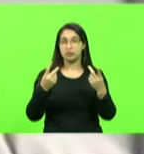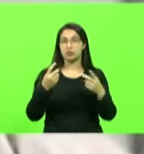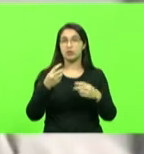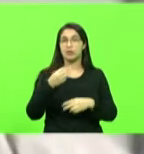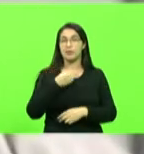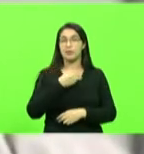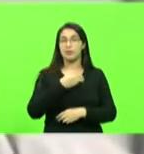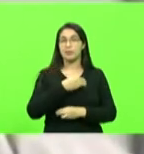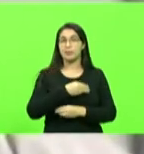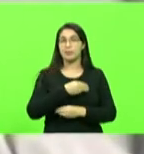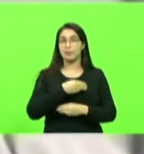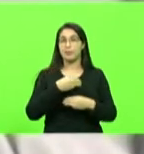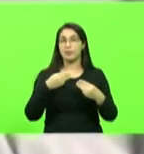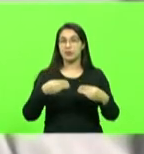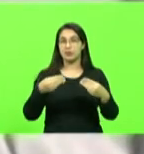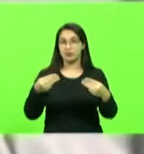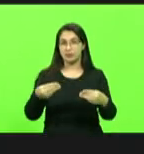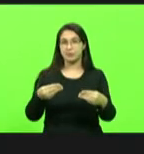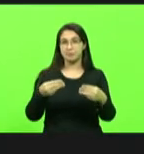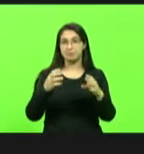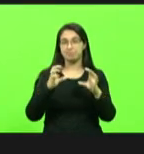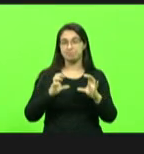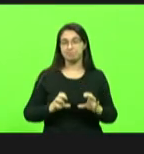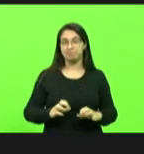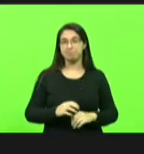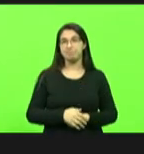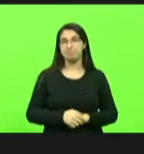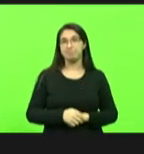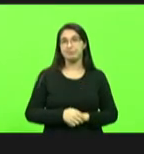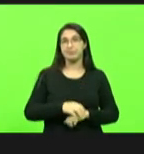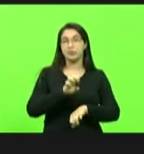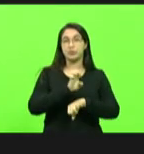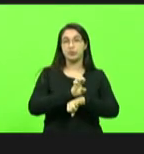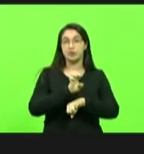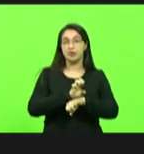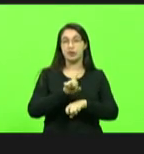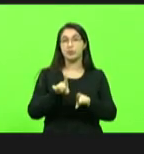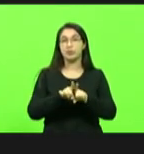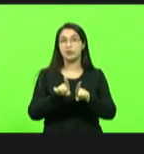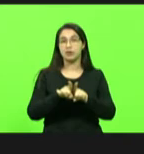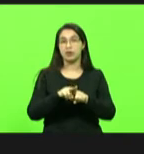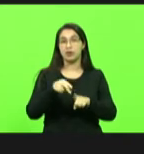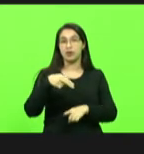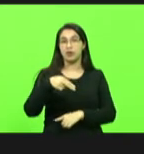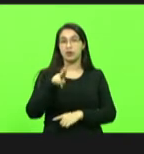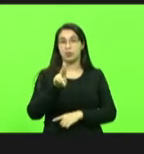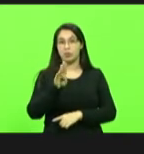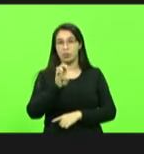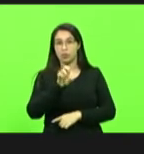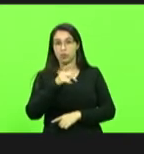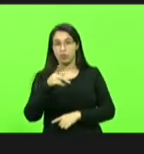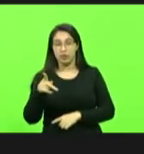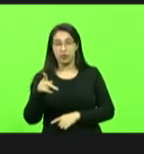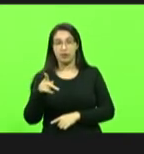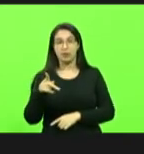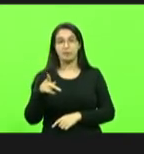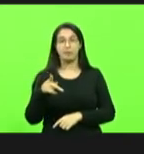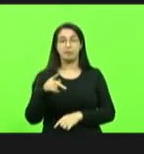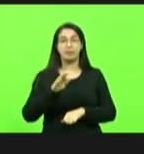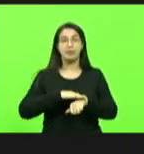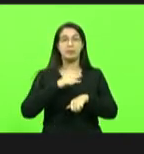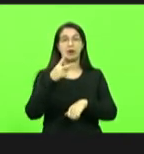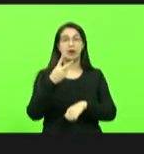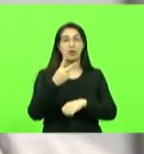Vânia. O Estado, né, também tem o NUEP, né, que aí está lidando há mais de 2 anos com